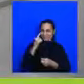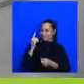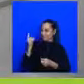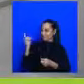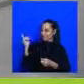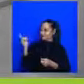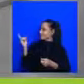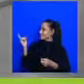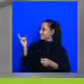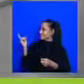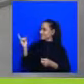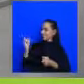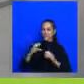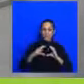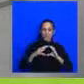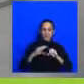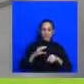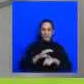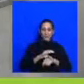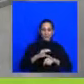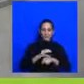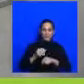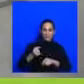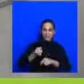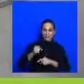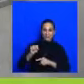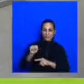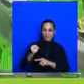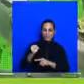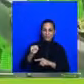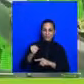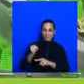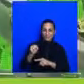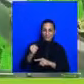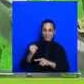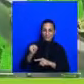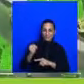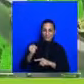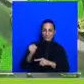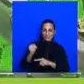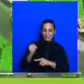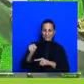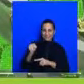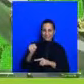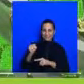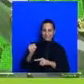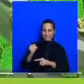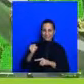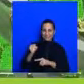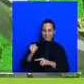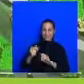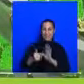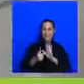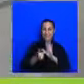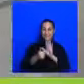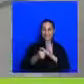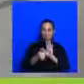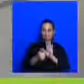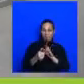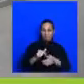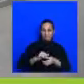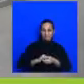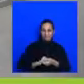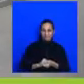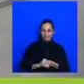Bola cinza. Por favor, Mariam. Número 8. Aí está no detalhe.